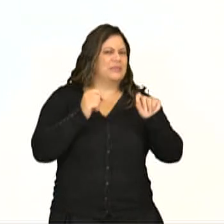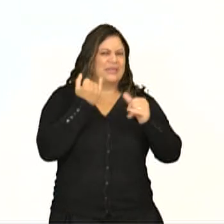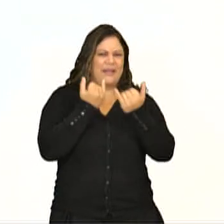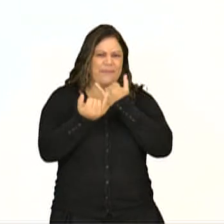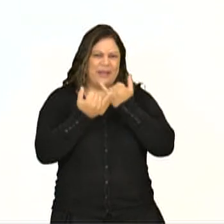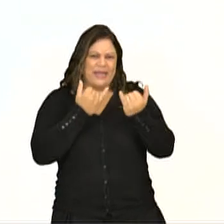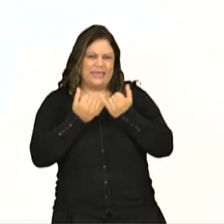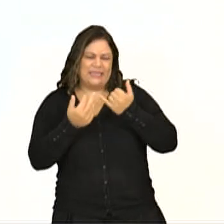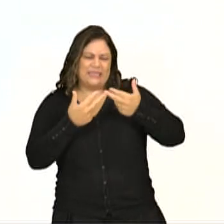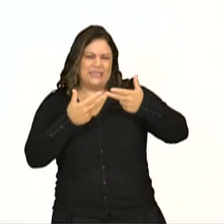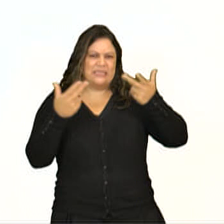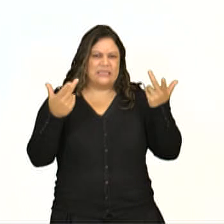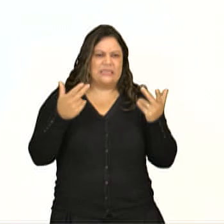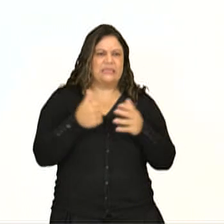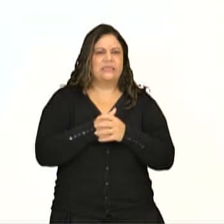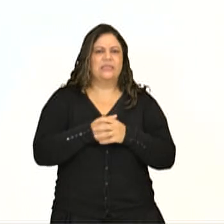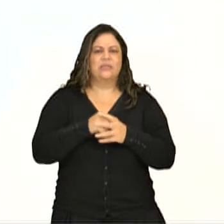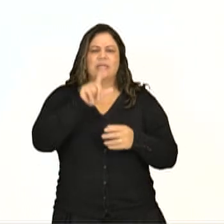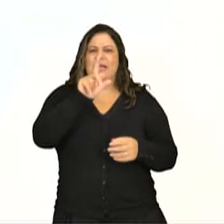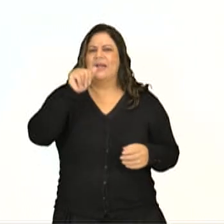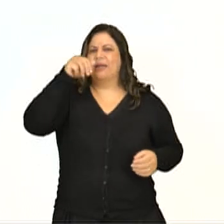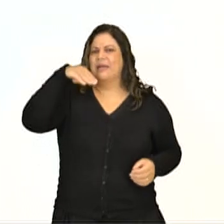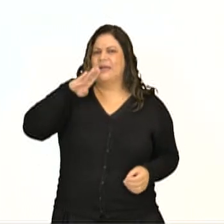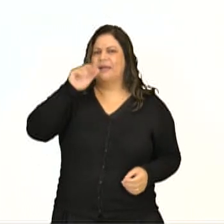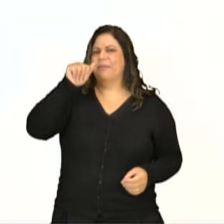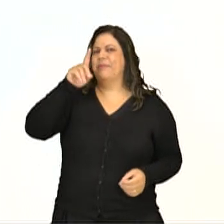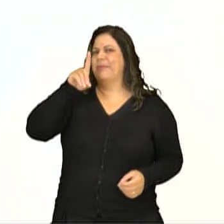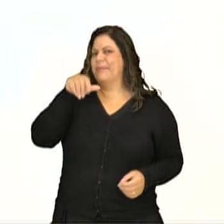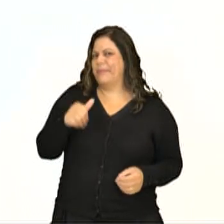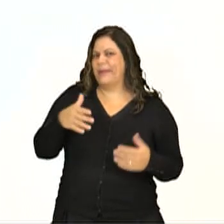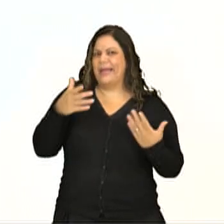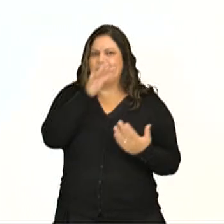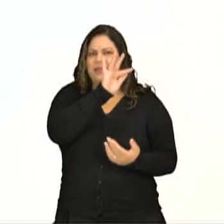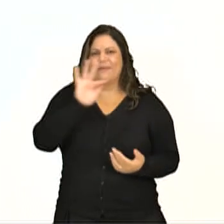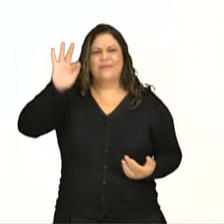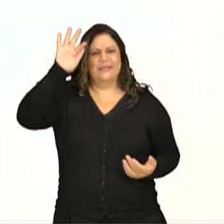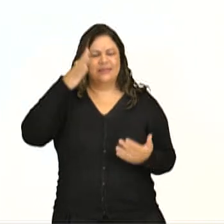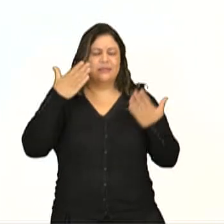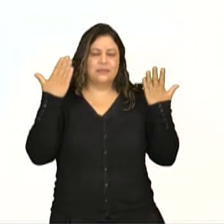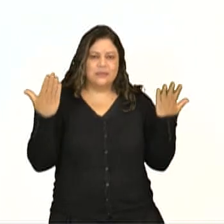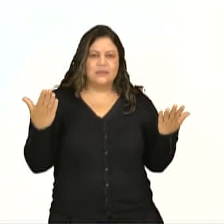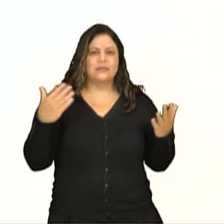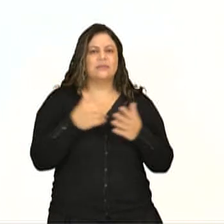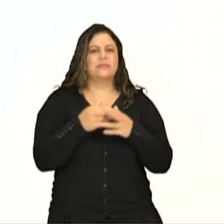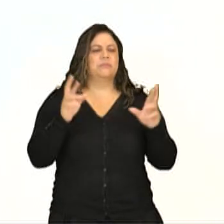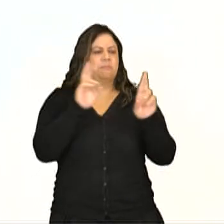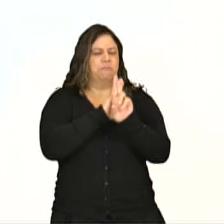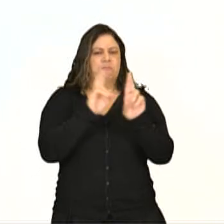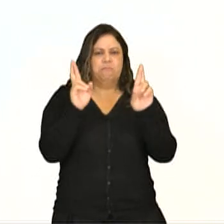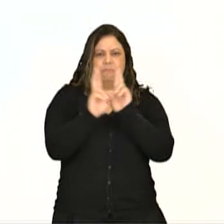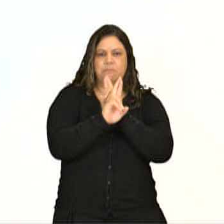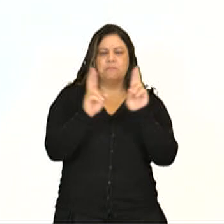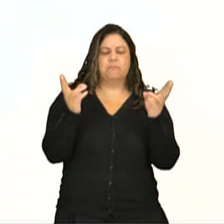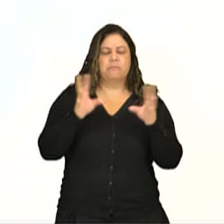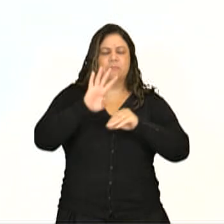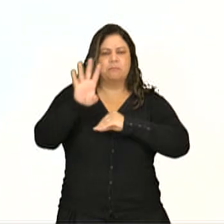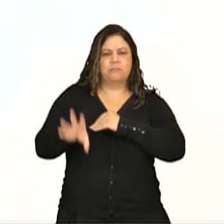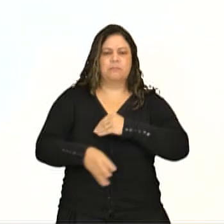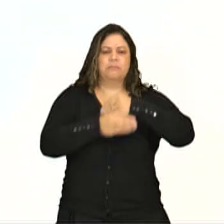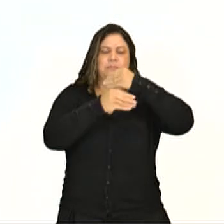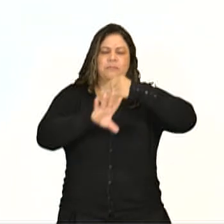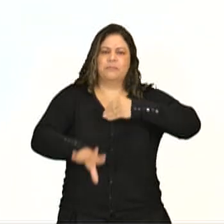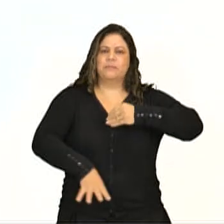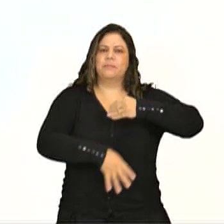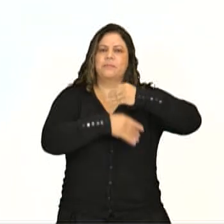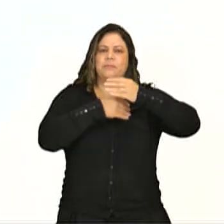nossa lambada ou uma lambada francesa? E nisso a gente entra naquela associação, na incorporação de um